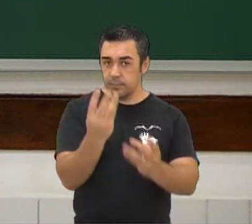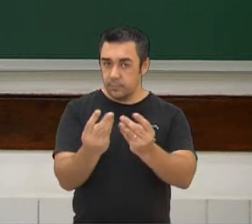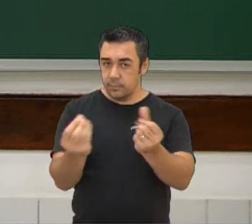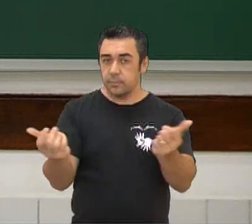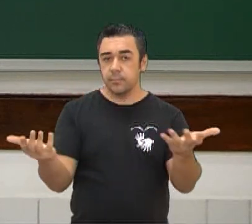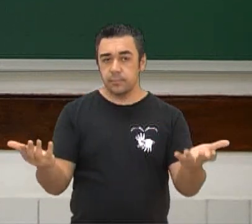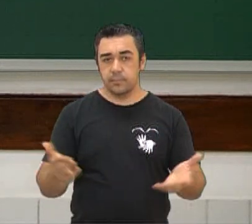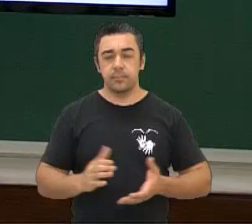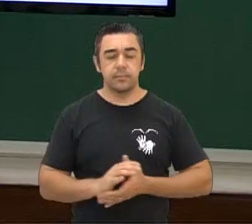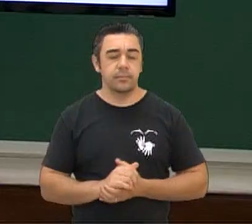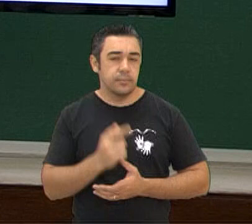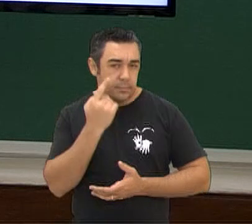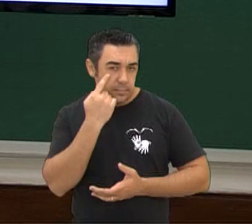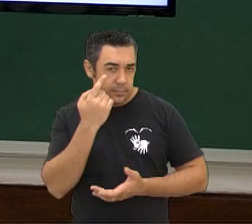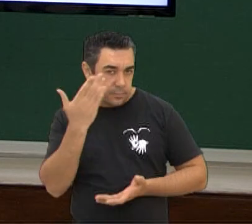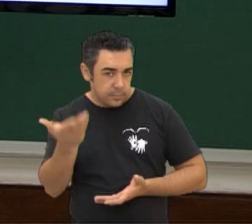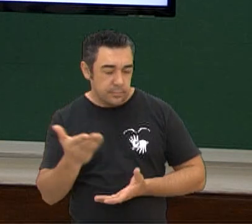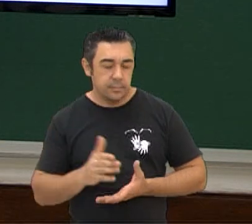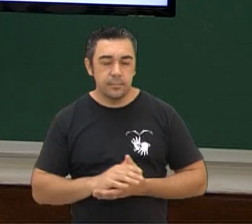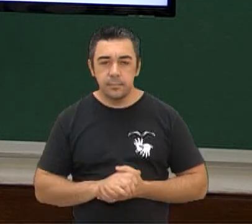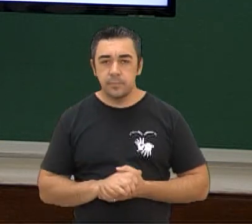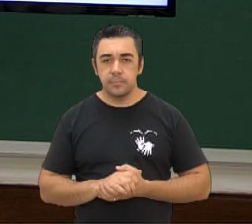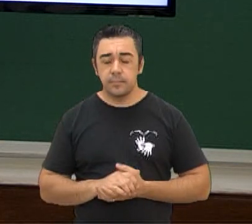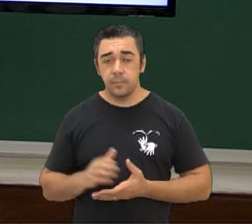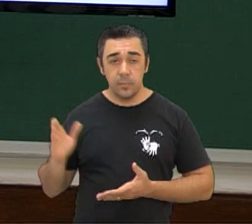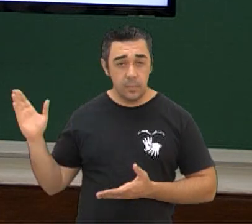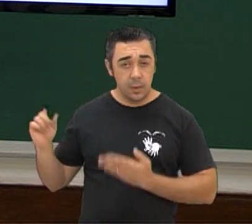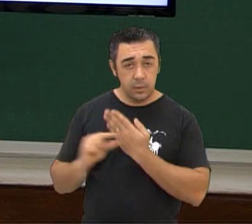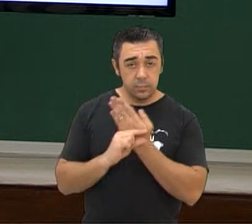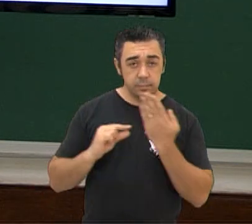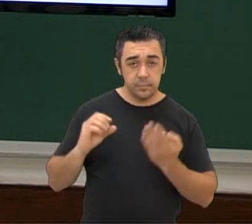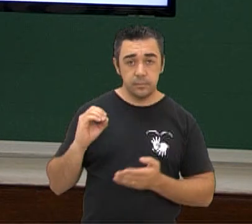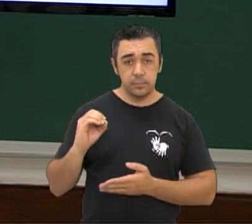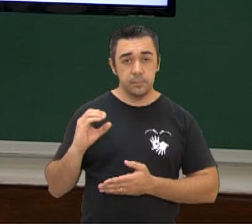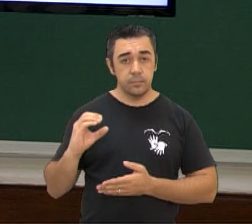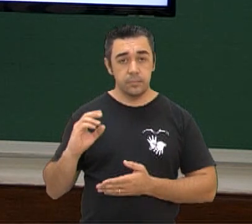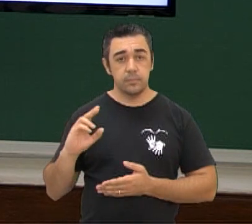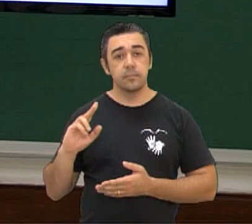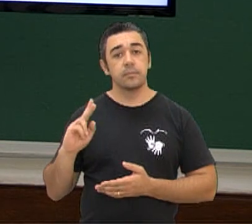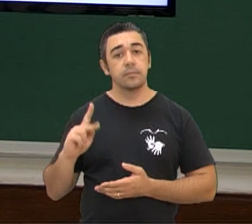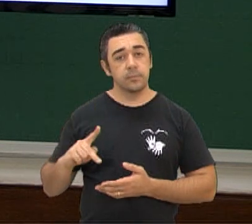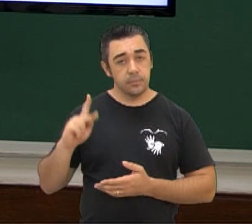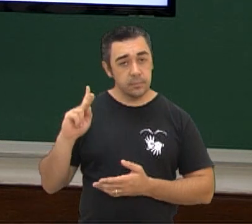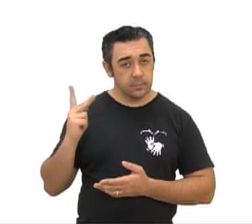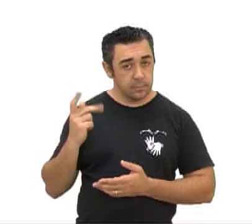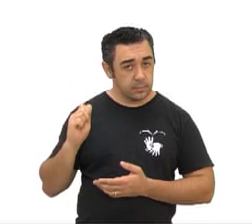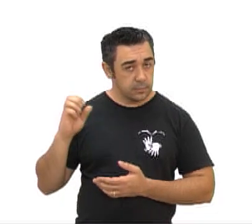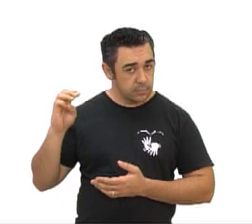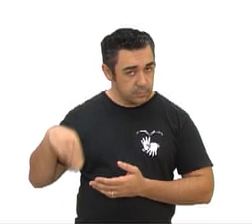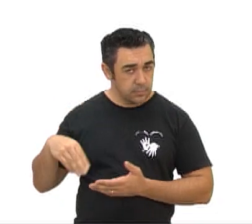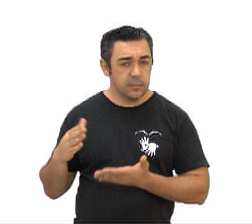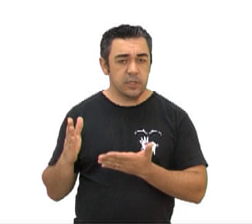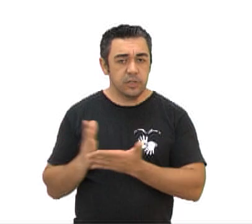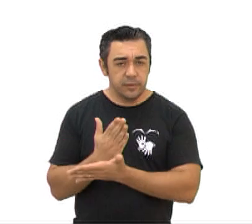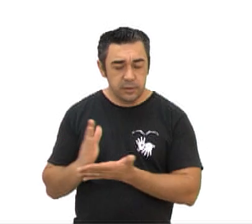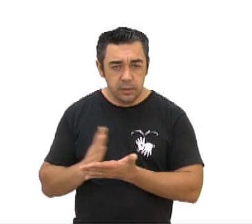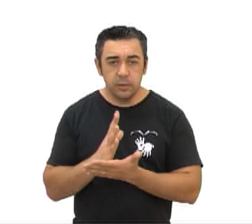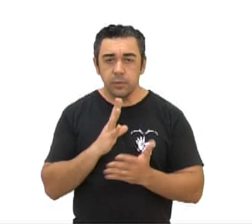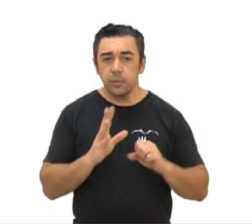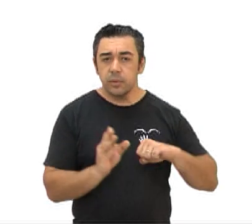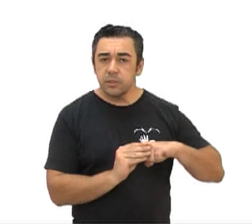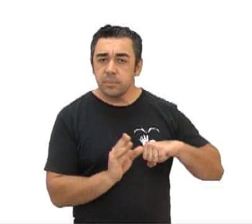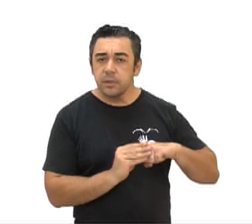qualidade. Vejamos então, como Ockham fazia a divisão dos conhecimentos e como ele explicava